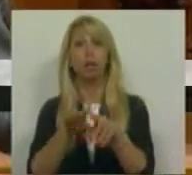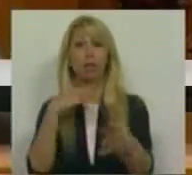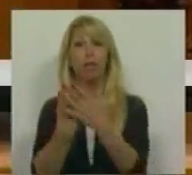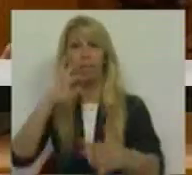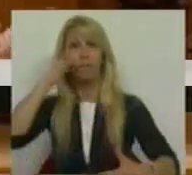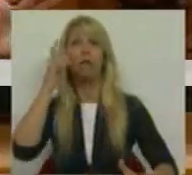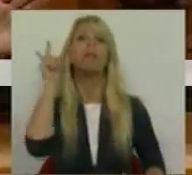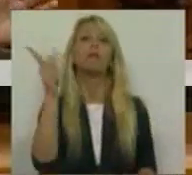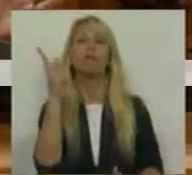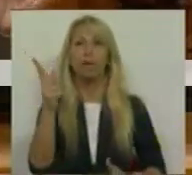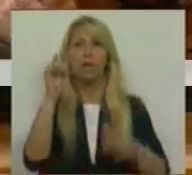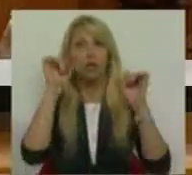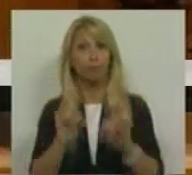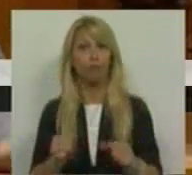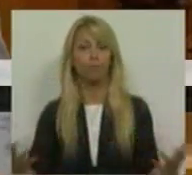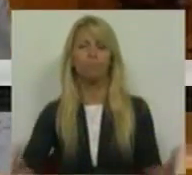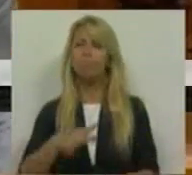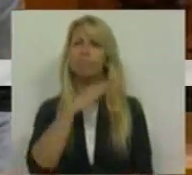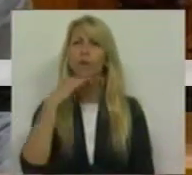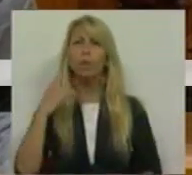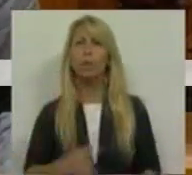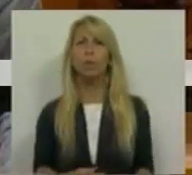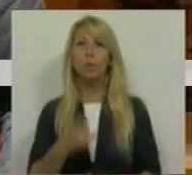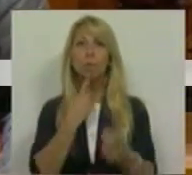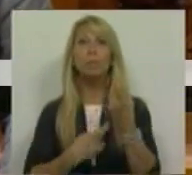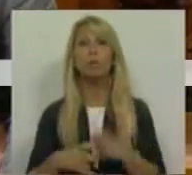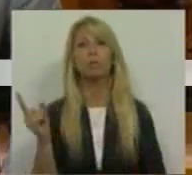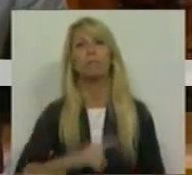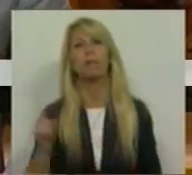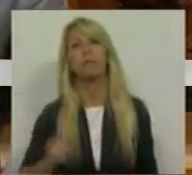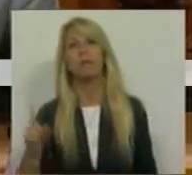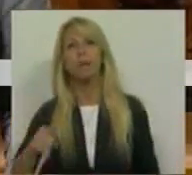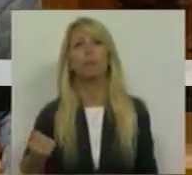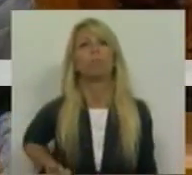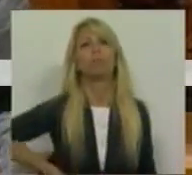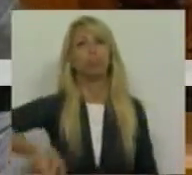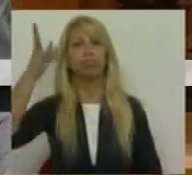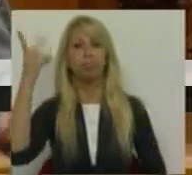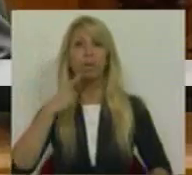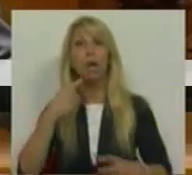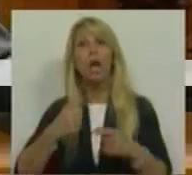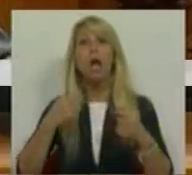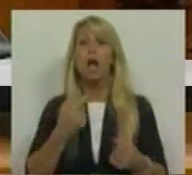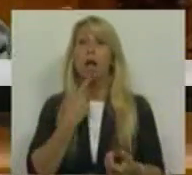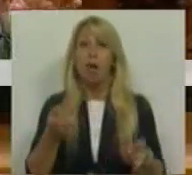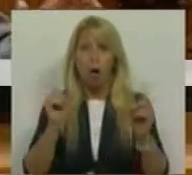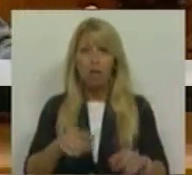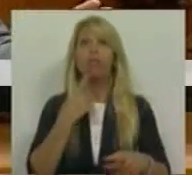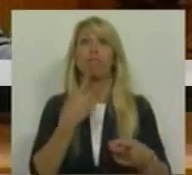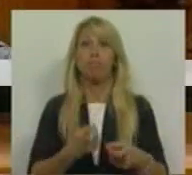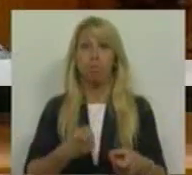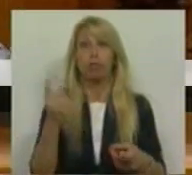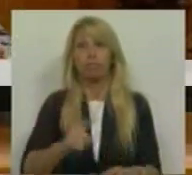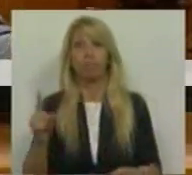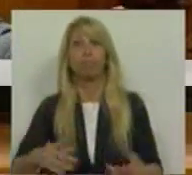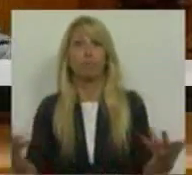curioso que, depois de todas as perguntas, da insistência para que o Sr. Ministro da Saúde, afinal, tão versado